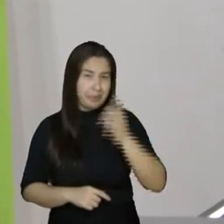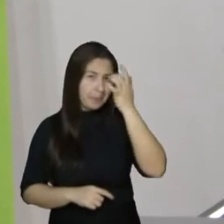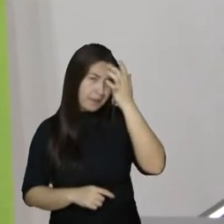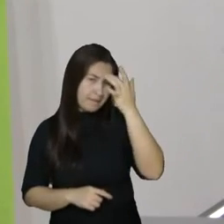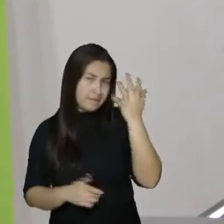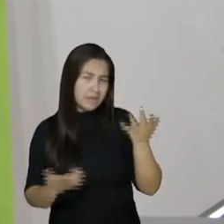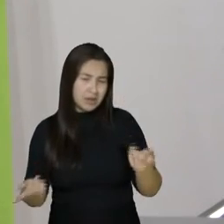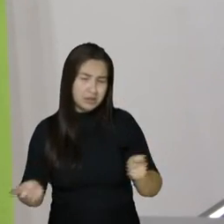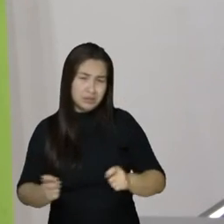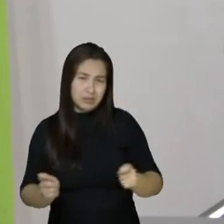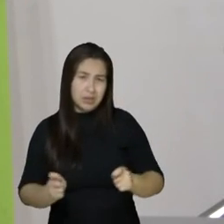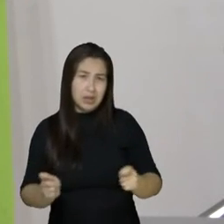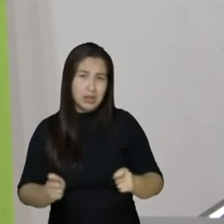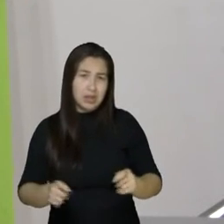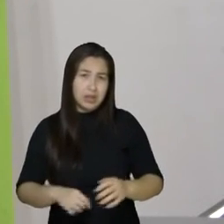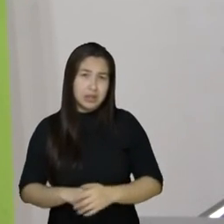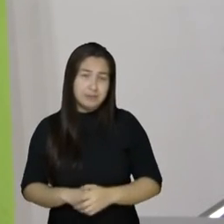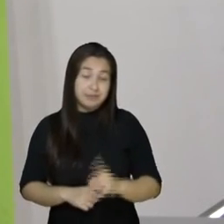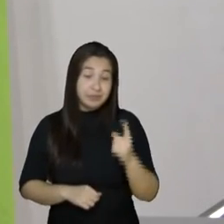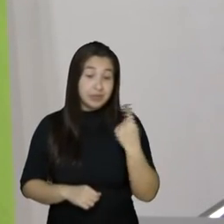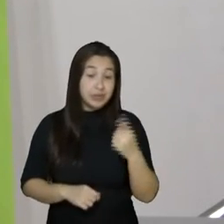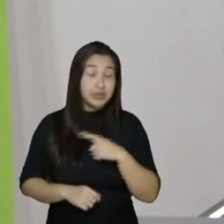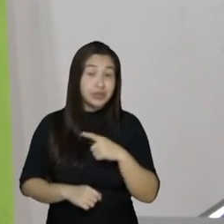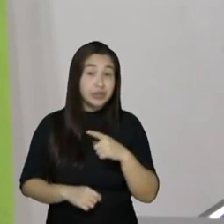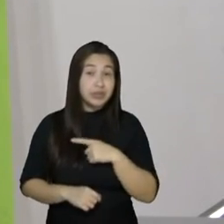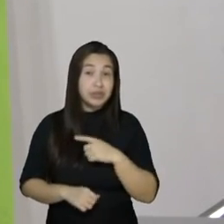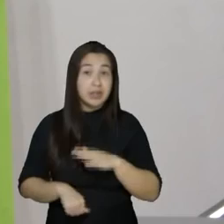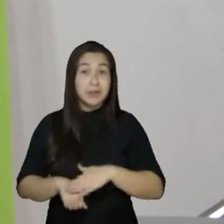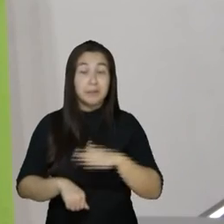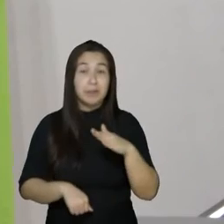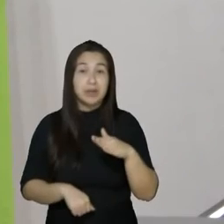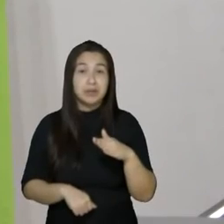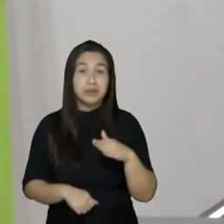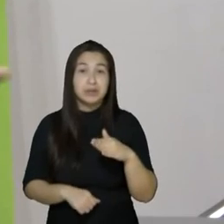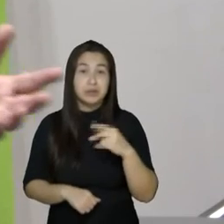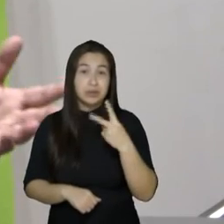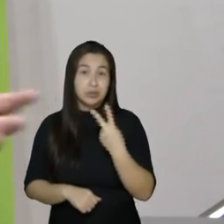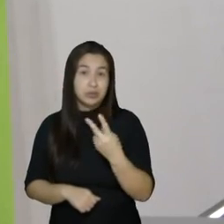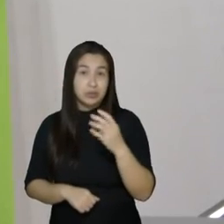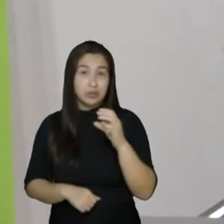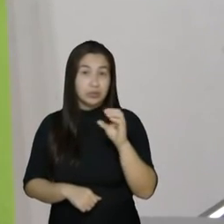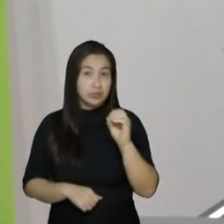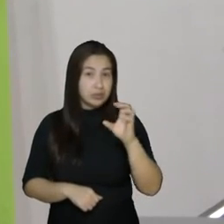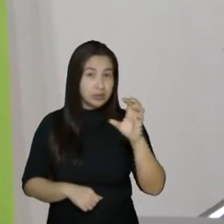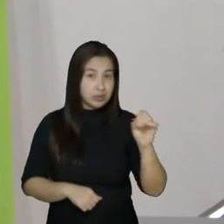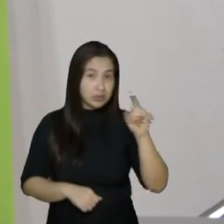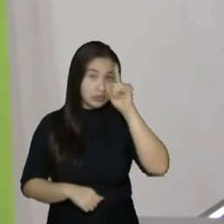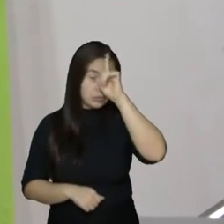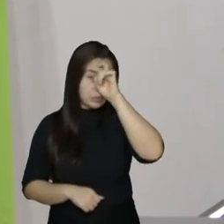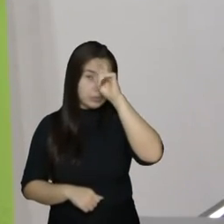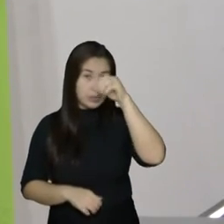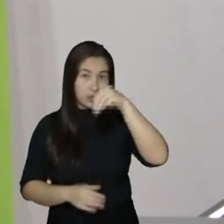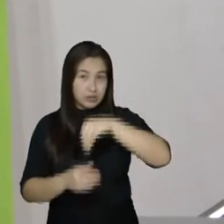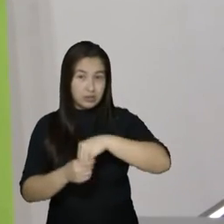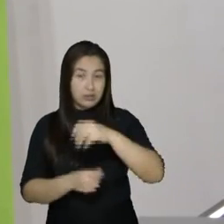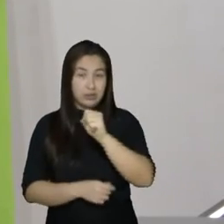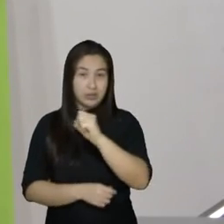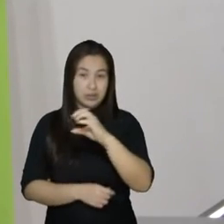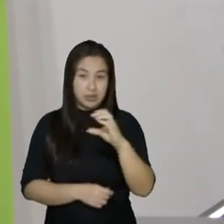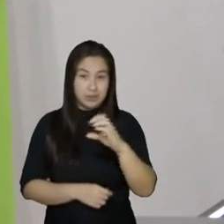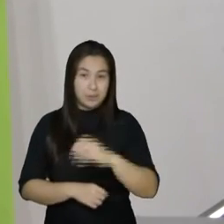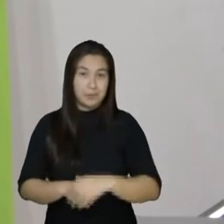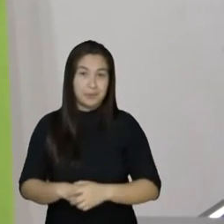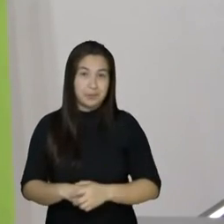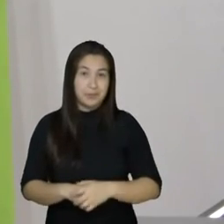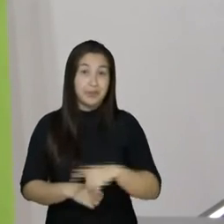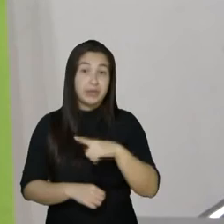resolver. Nós temos mais de 200 hospitais em Santa Catarina,